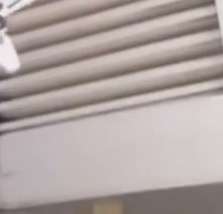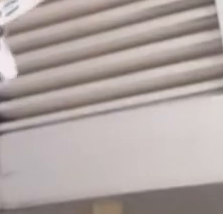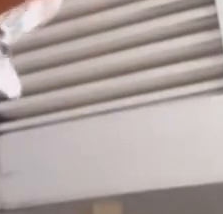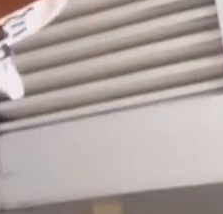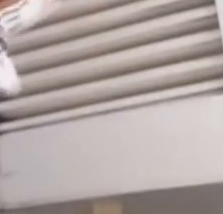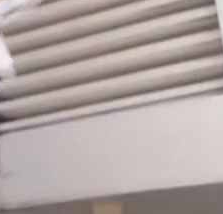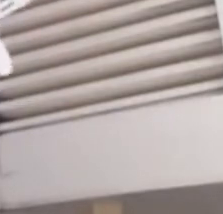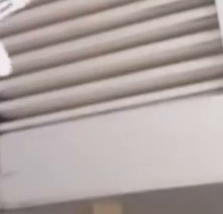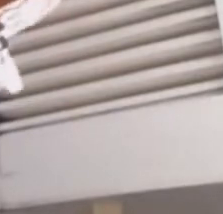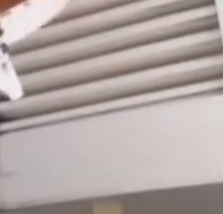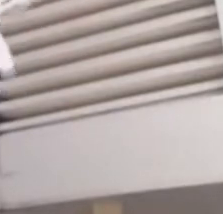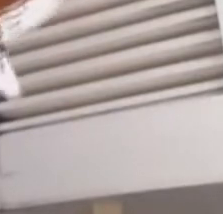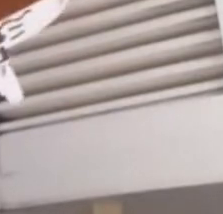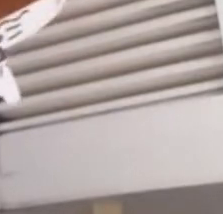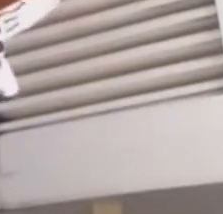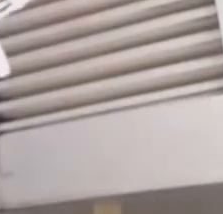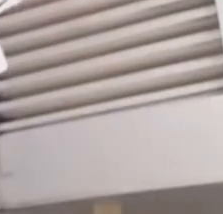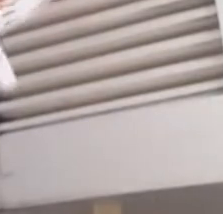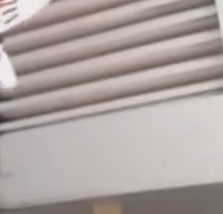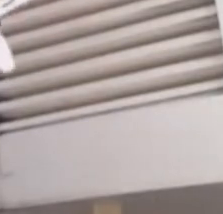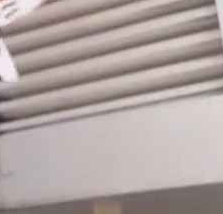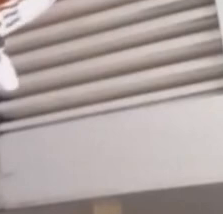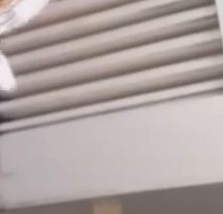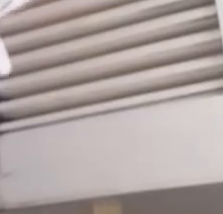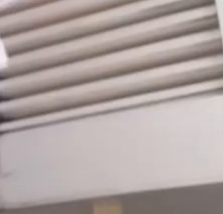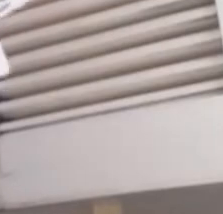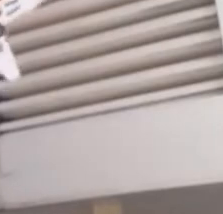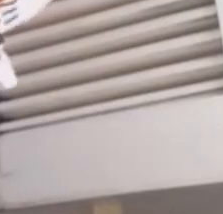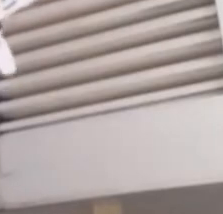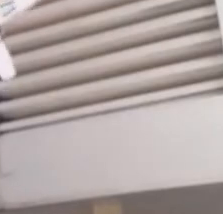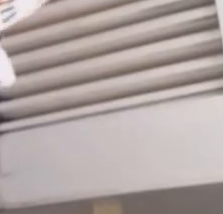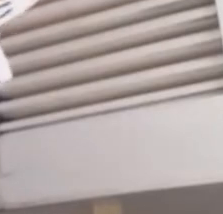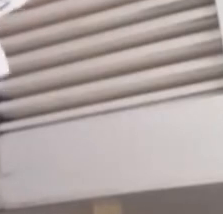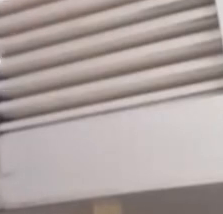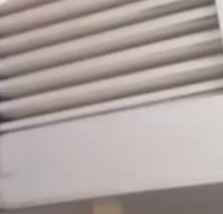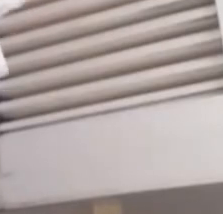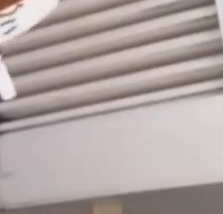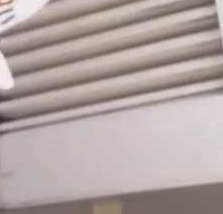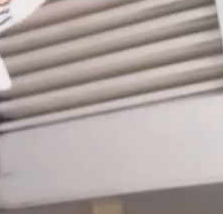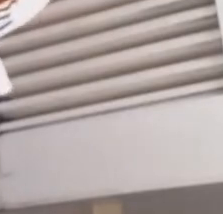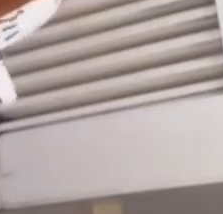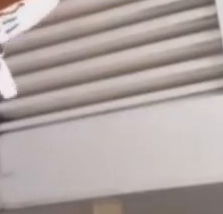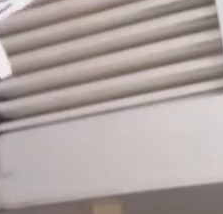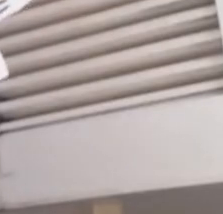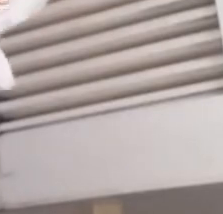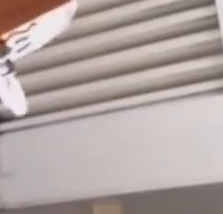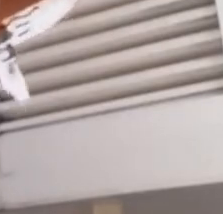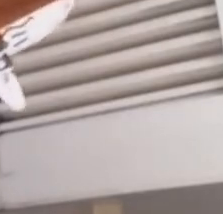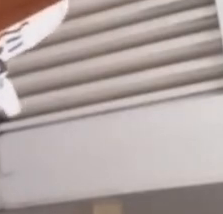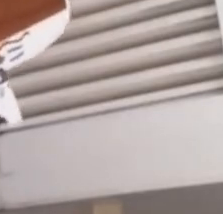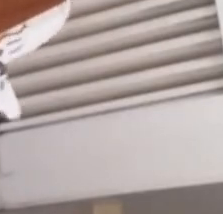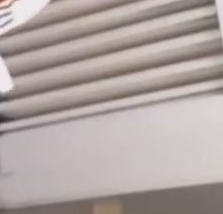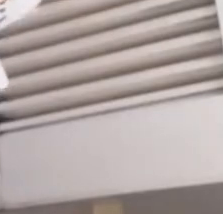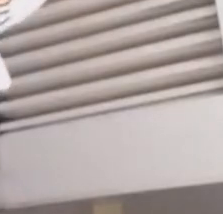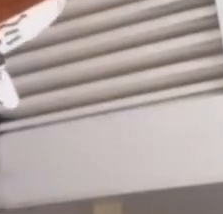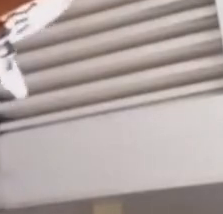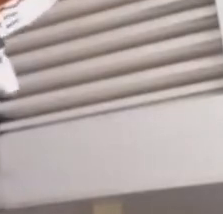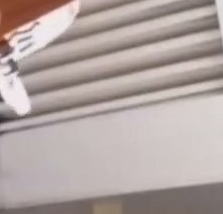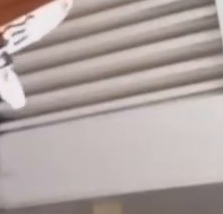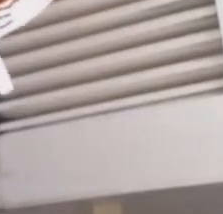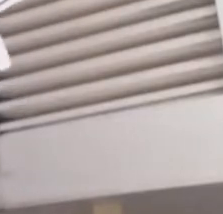é o resultado, esse é fácil, meu irmão. É o valor que cada um vai receber